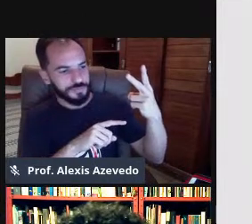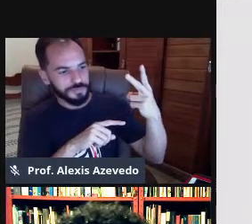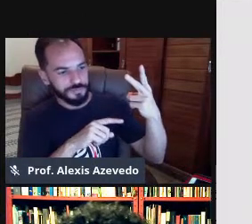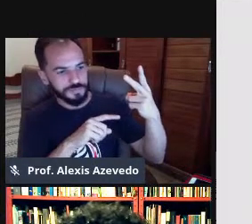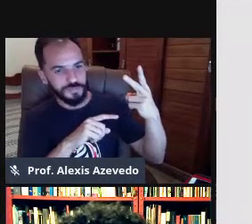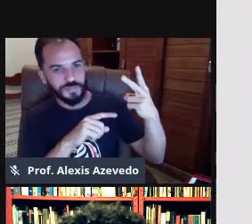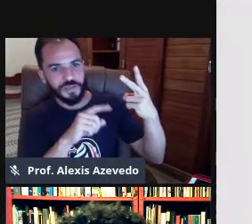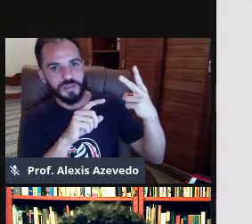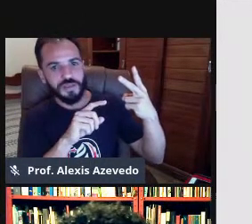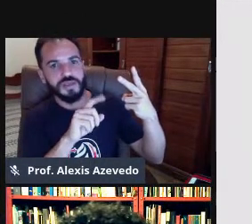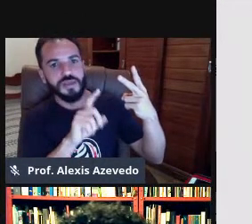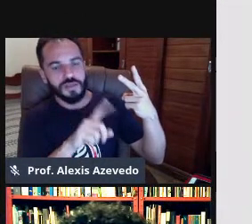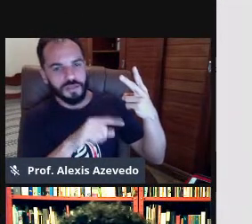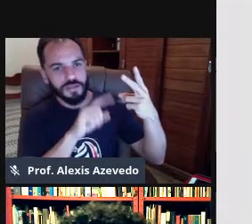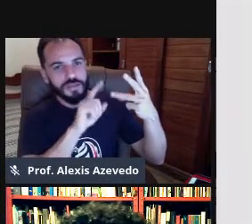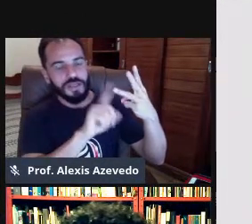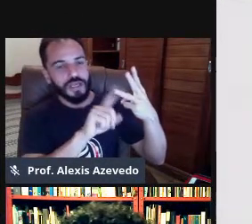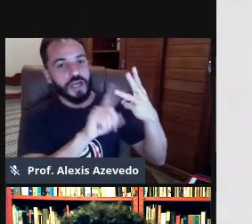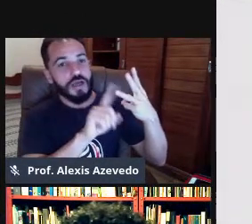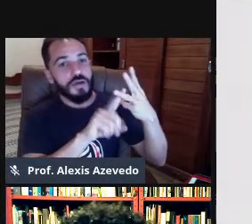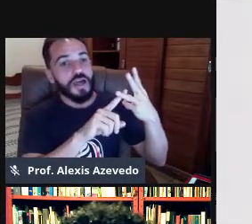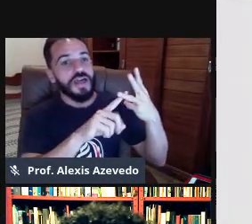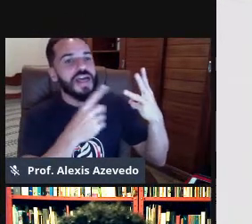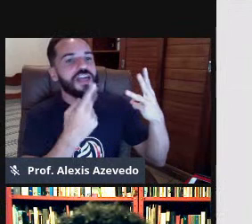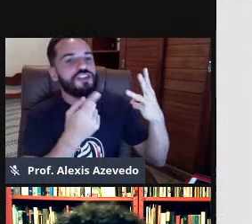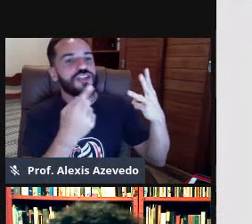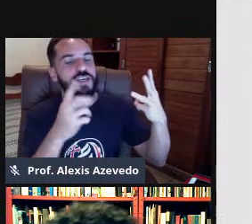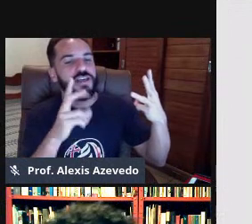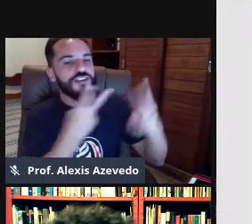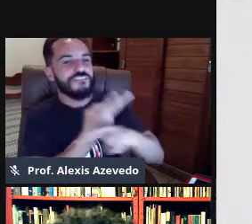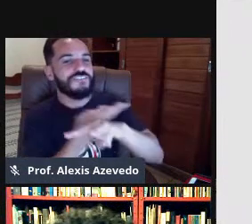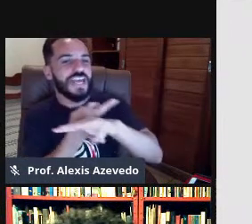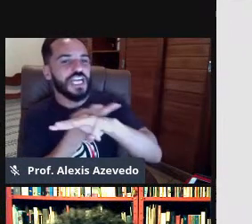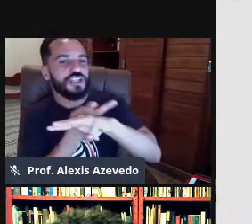ateliê, né? São as chamadas OPAs, são